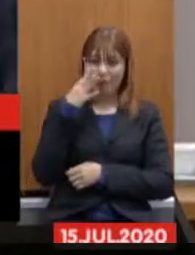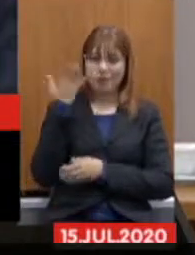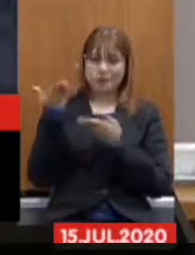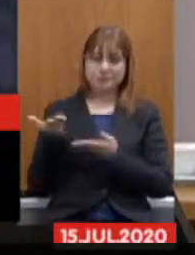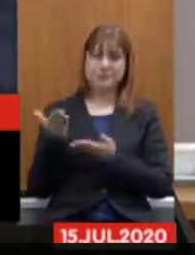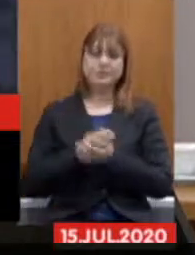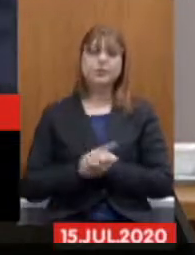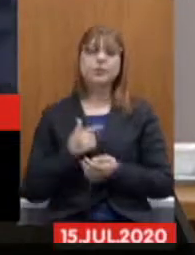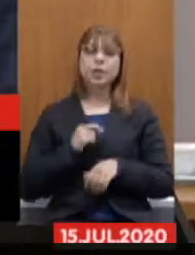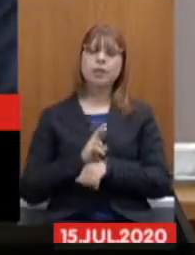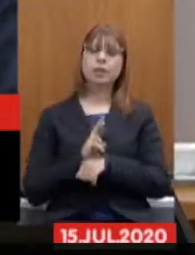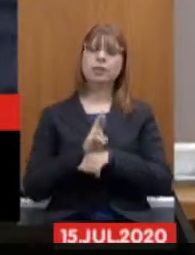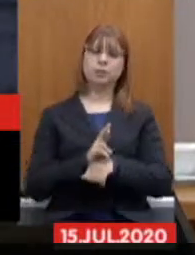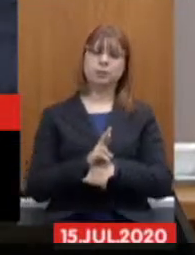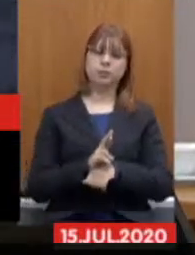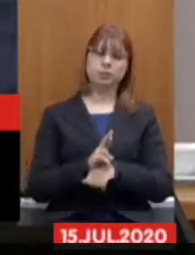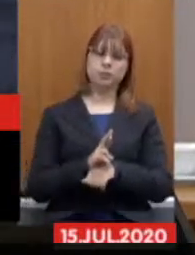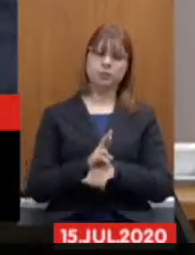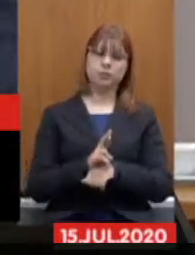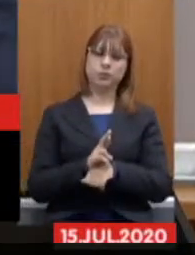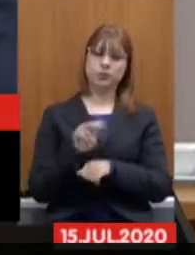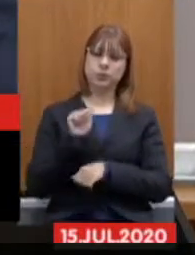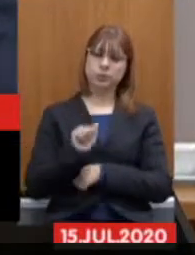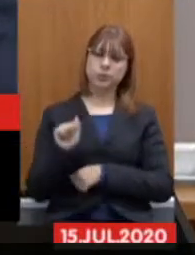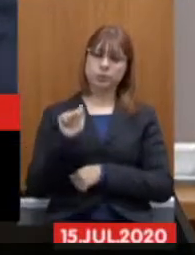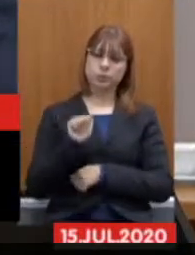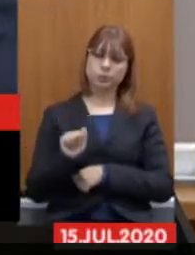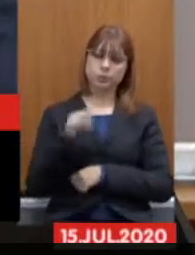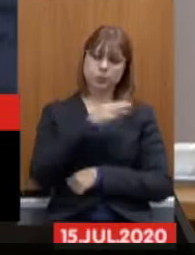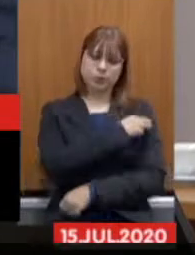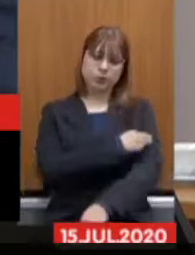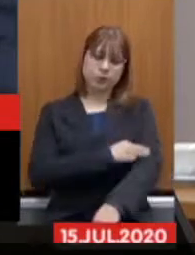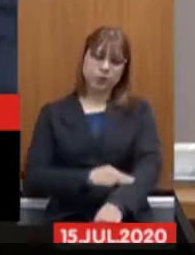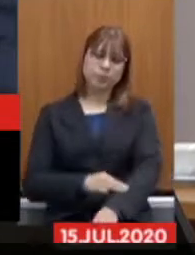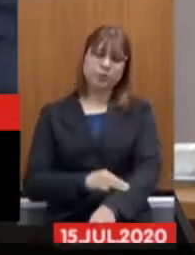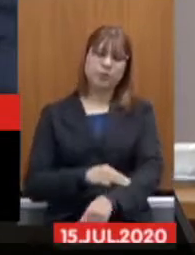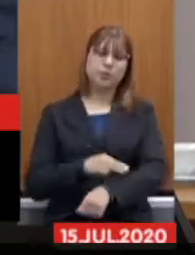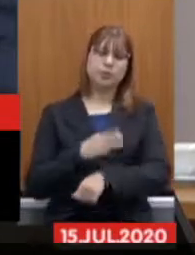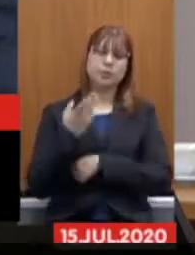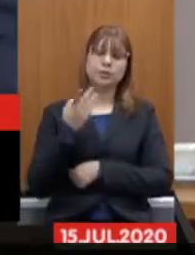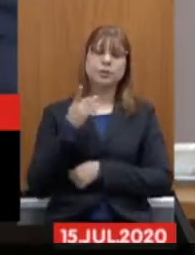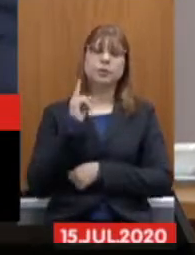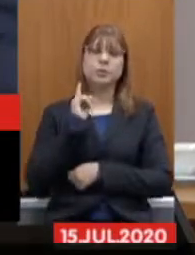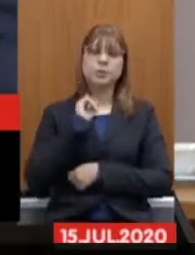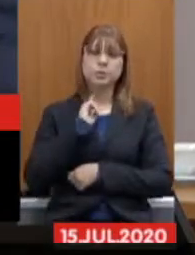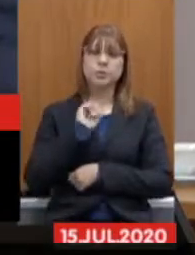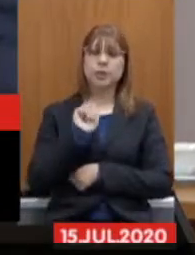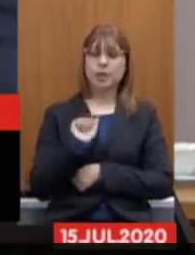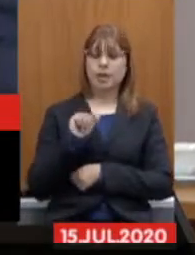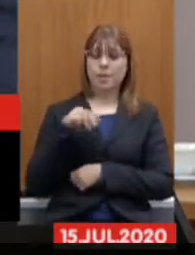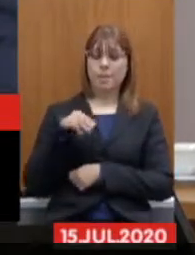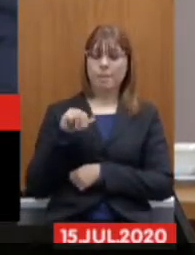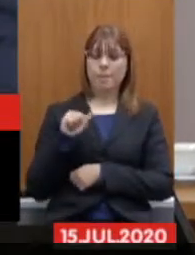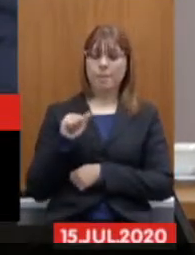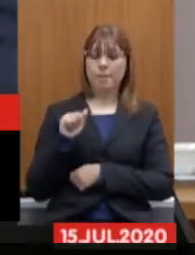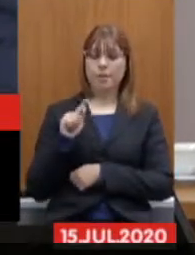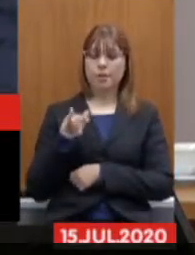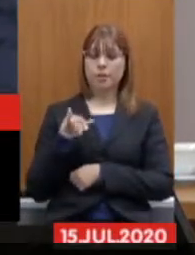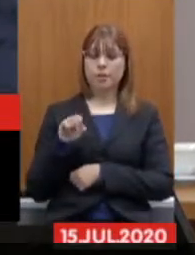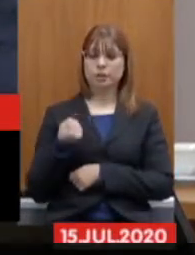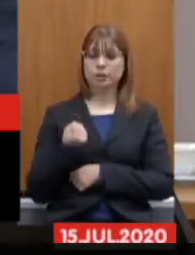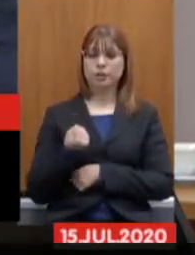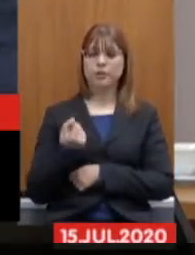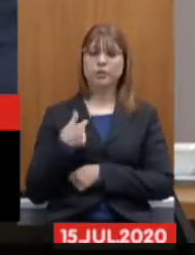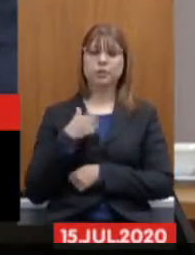eu represento a associação dos magistrados mineiros amagis estou na associação no